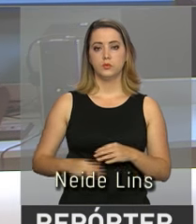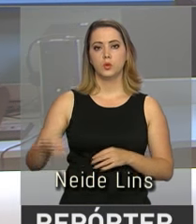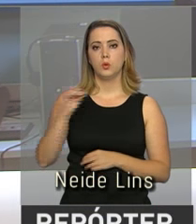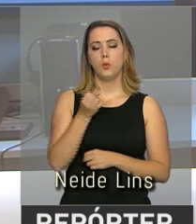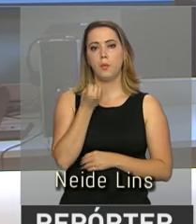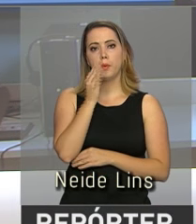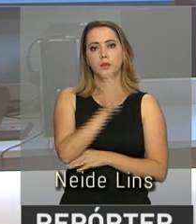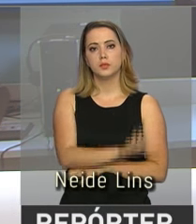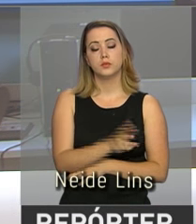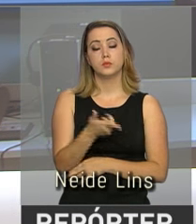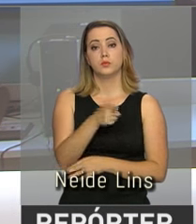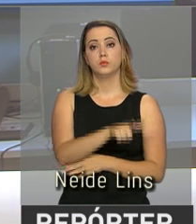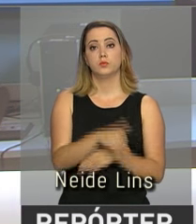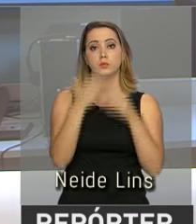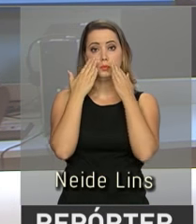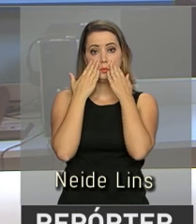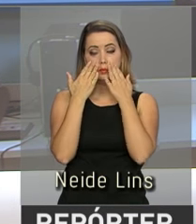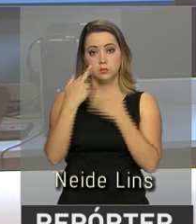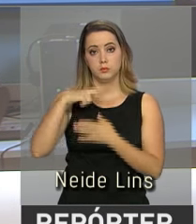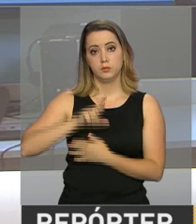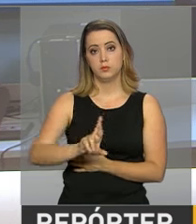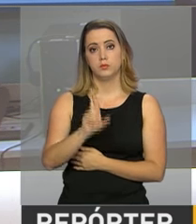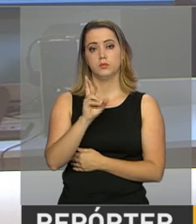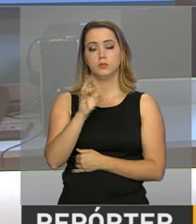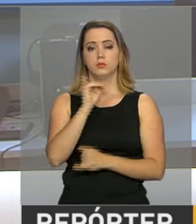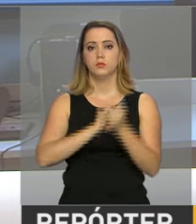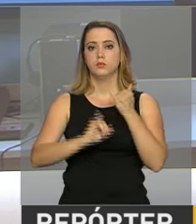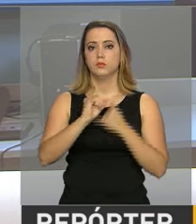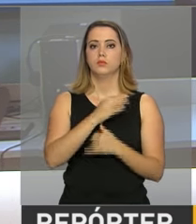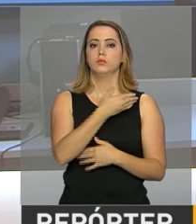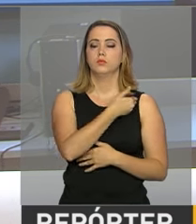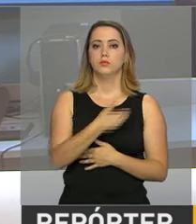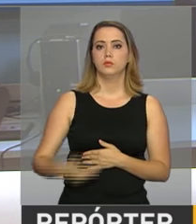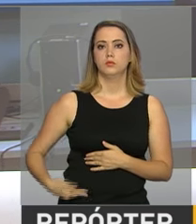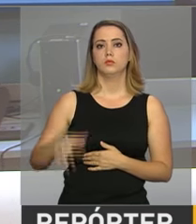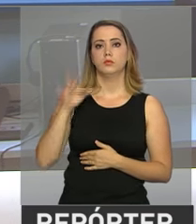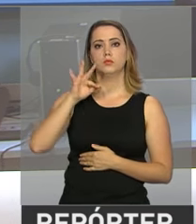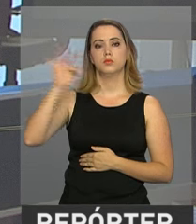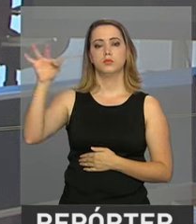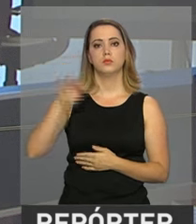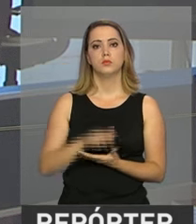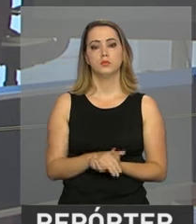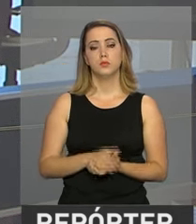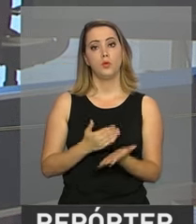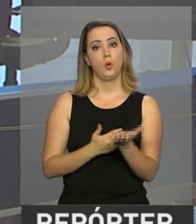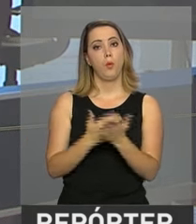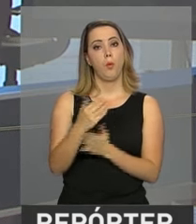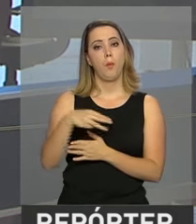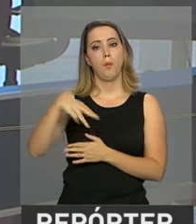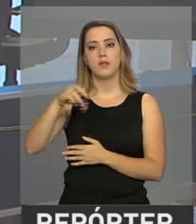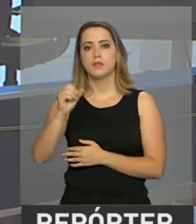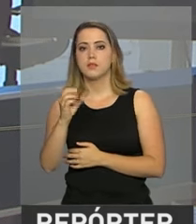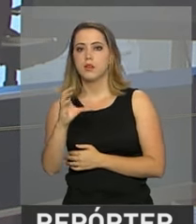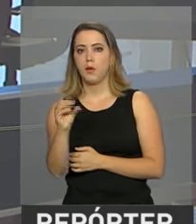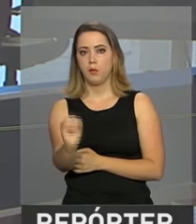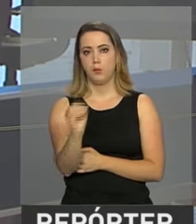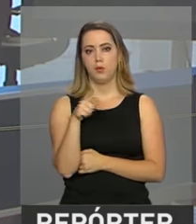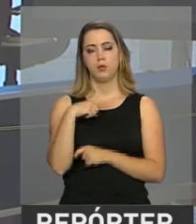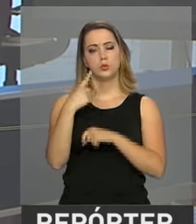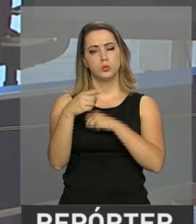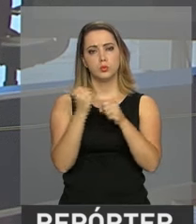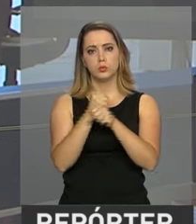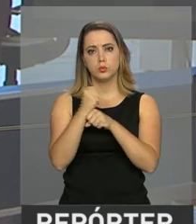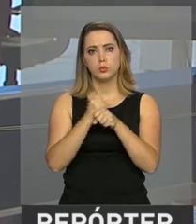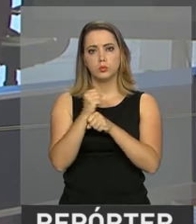Olá, boa tarde. Estamos de volta com o repórter NBR e as notícias do governo federal. A partir de março do ano que vem, o